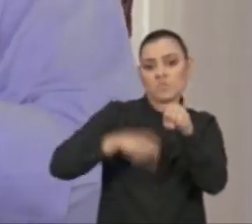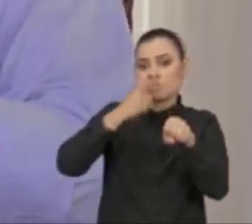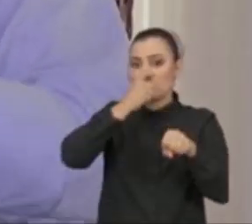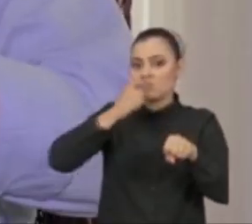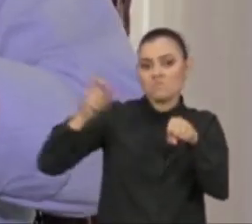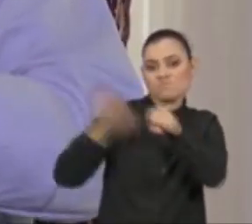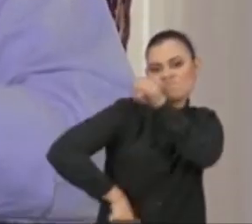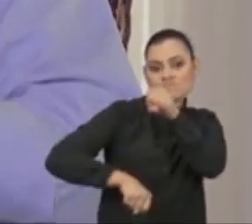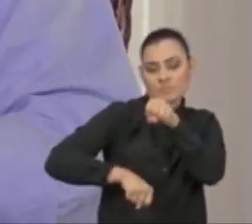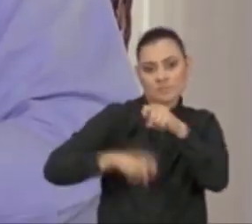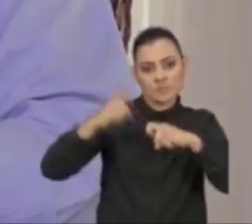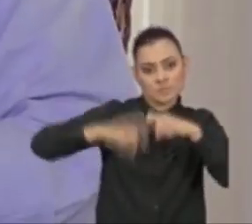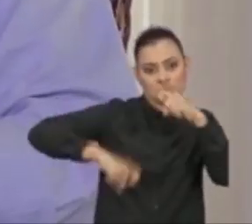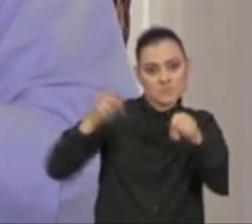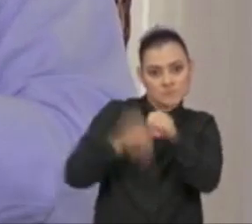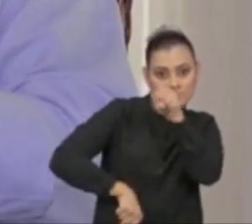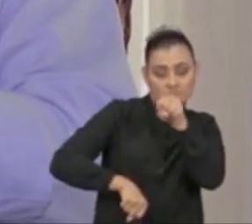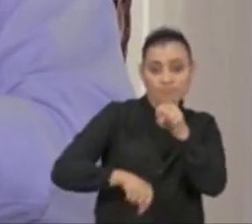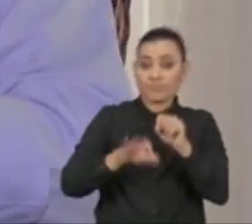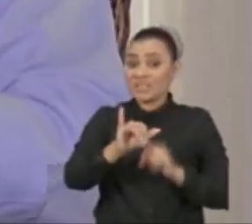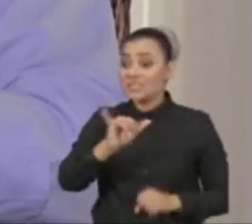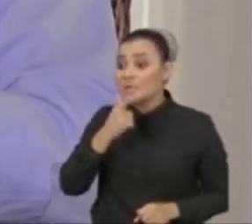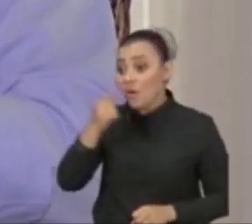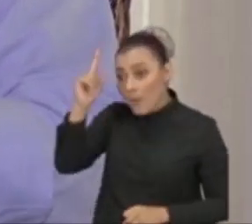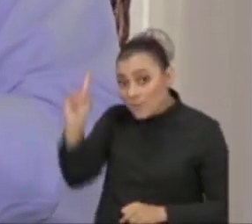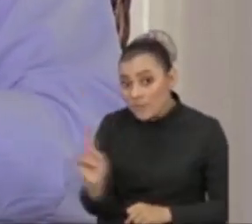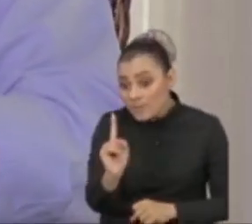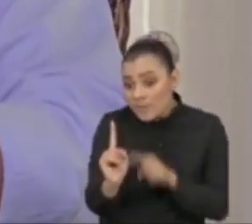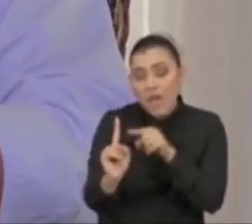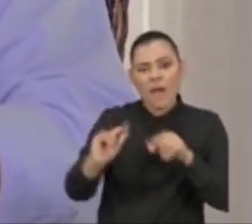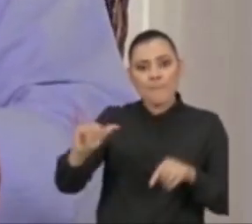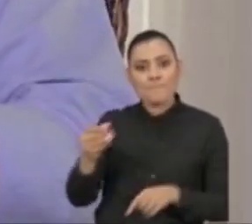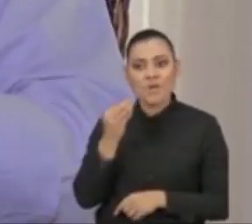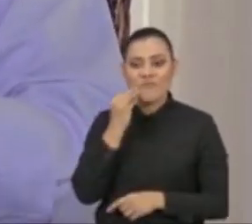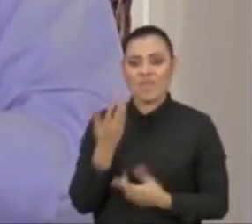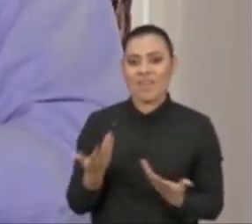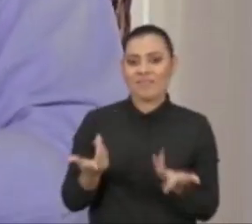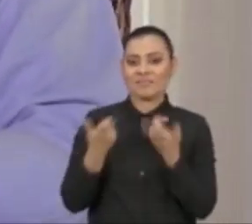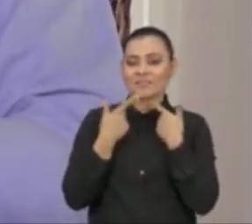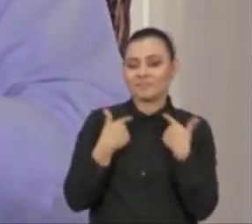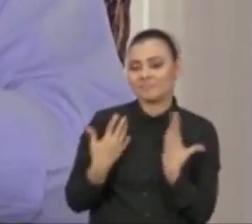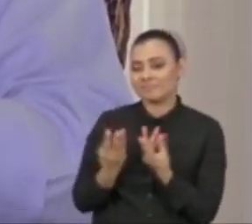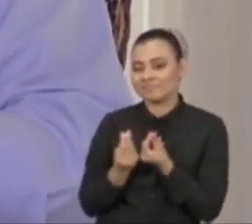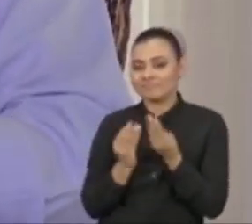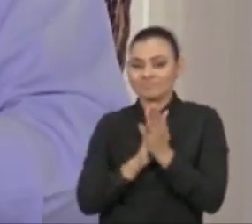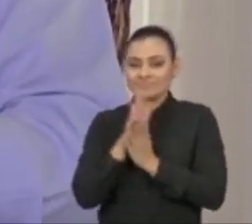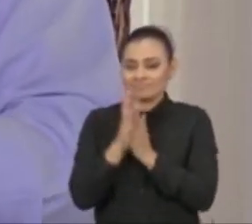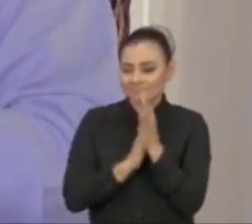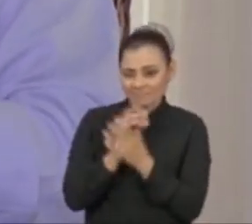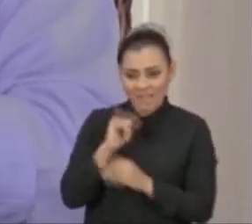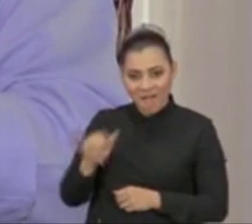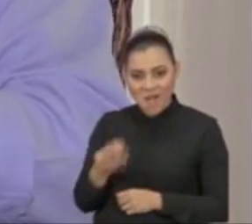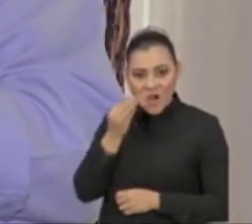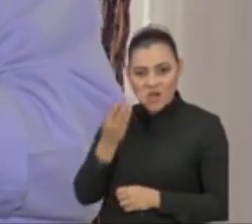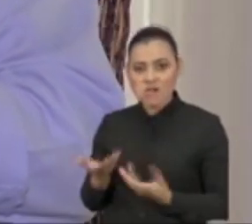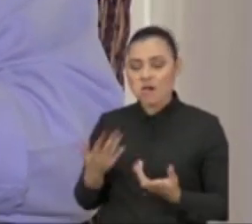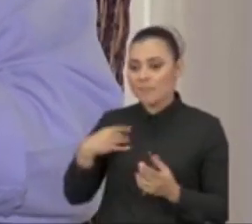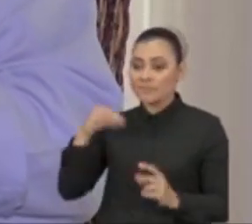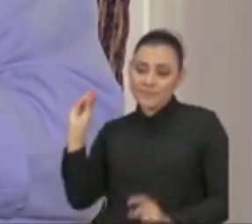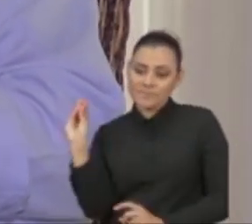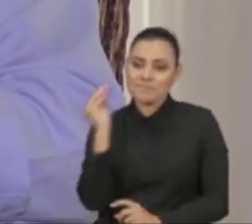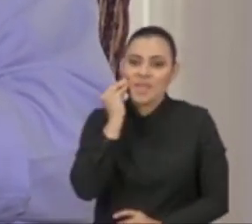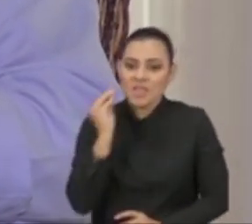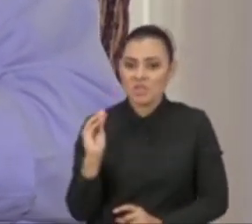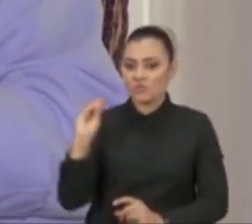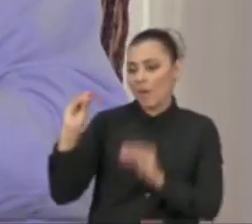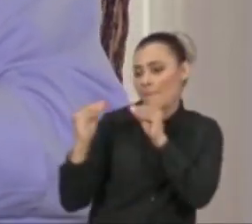se aproveita de um determinado momento e com a intenção de satisfazer a sua lascívia, o seu desejo sexual, ele dá um beijo